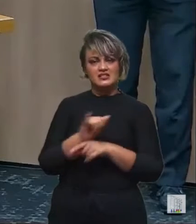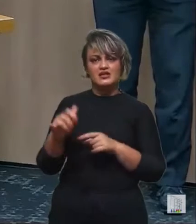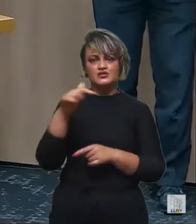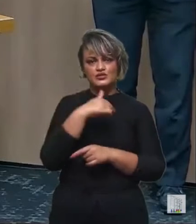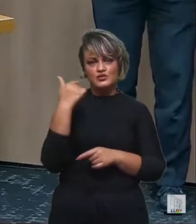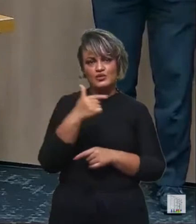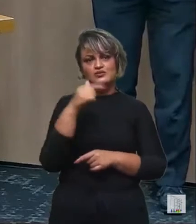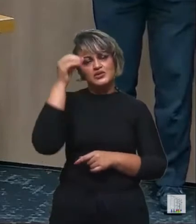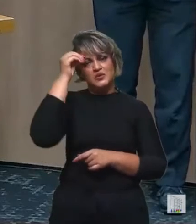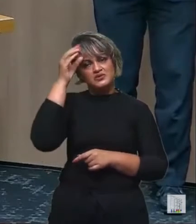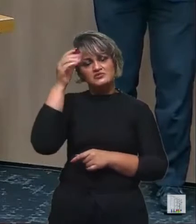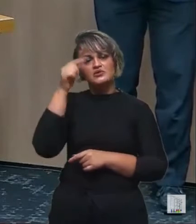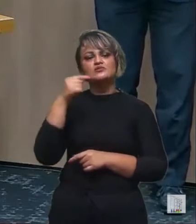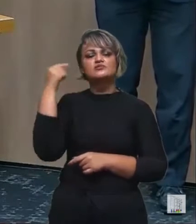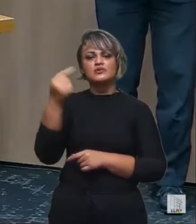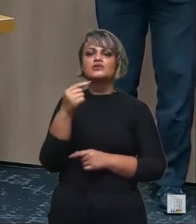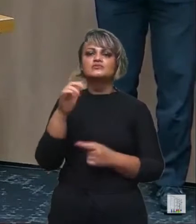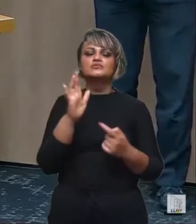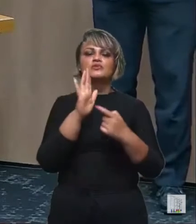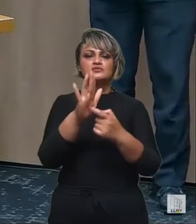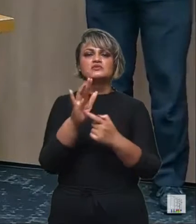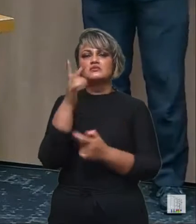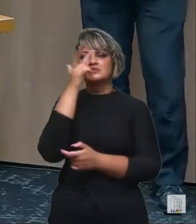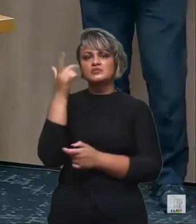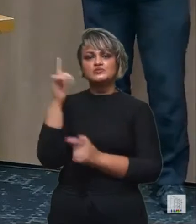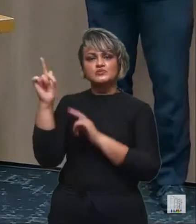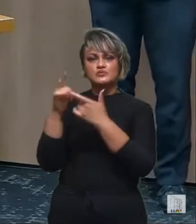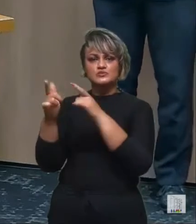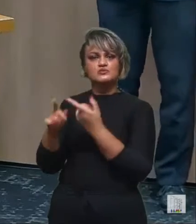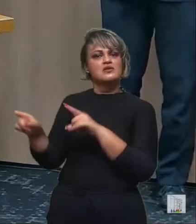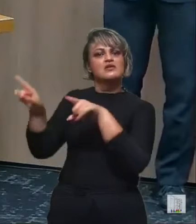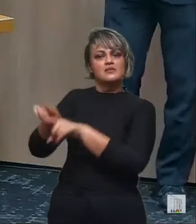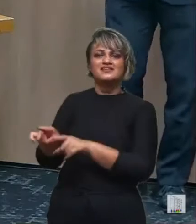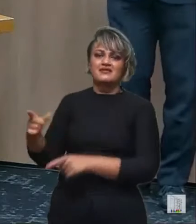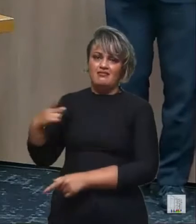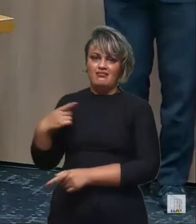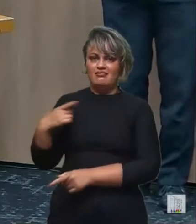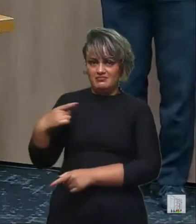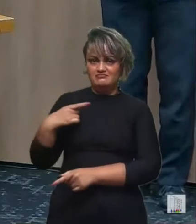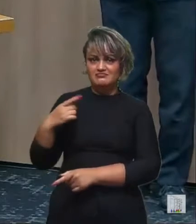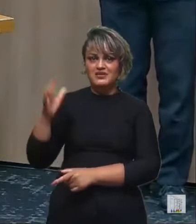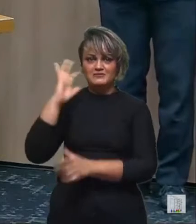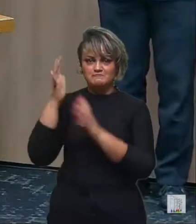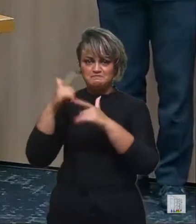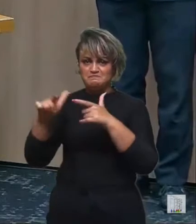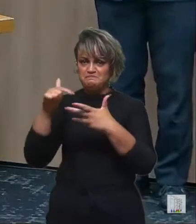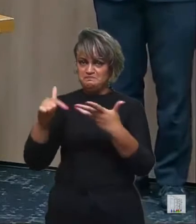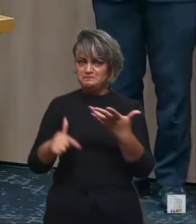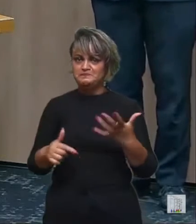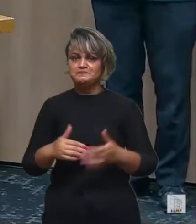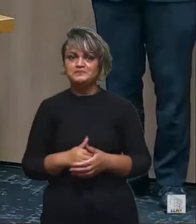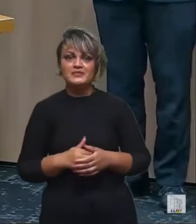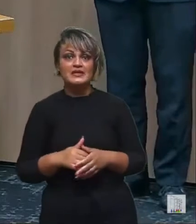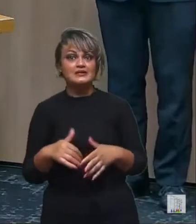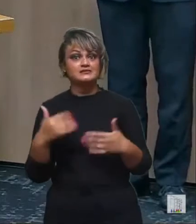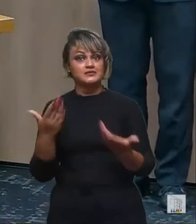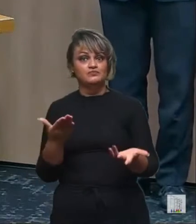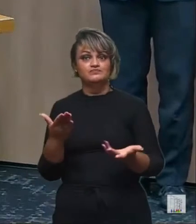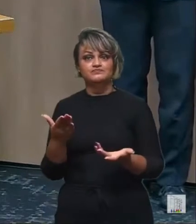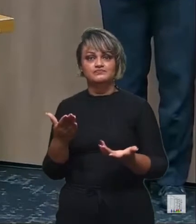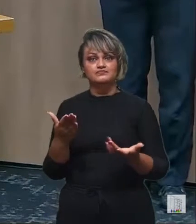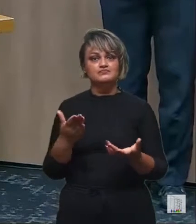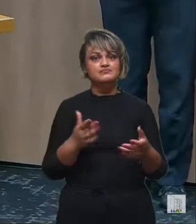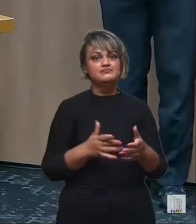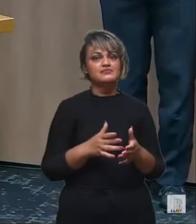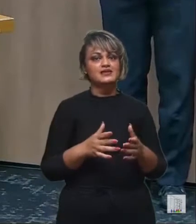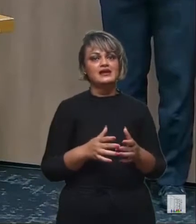nosso conhecimento aos nossos irmãos, aos nossos parceiros nesse enfrentamento. E assim, ministro,